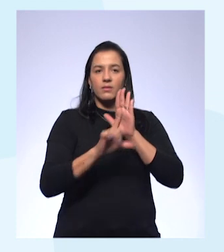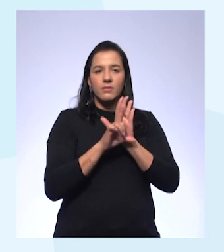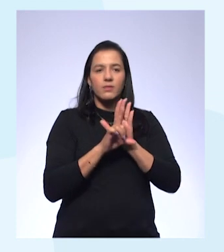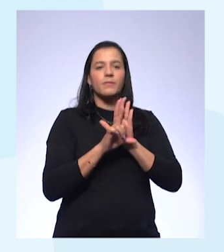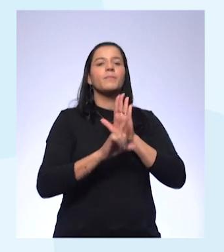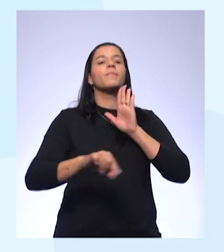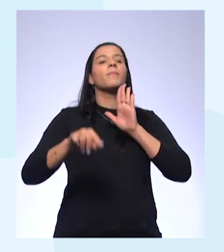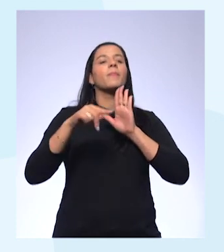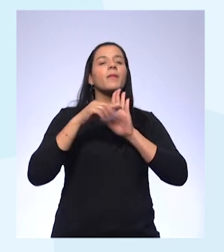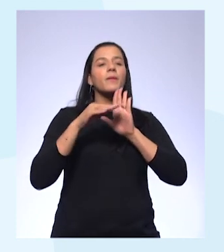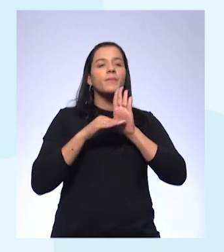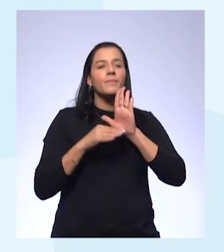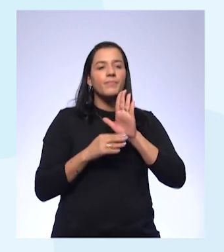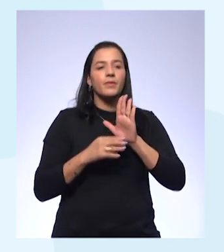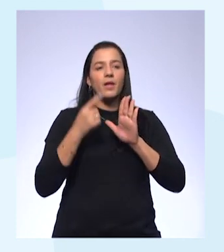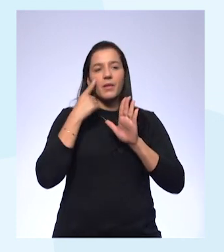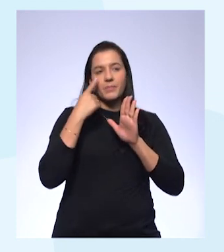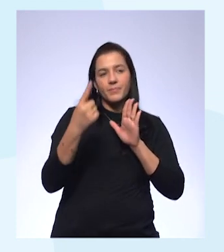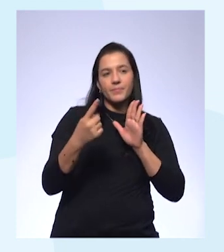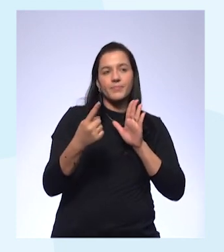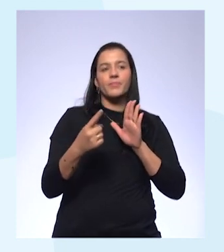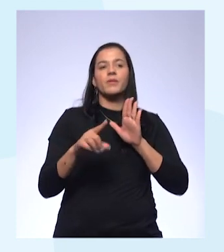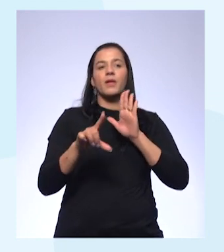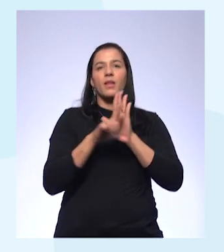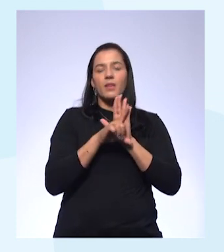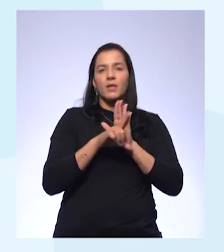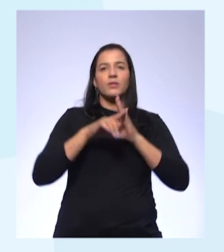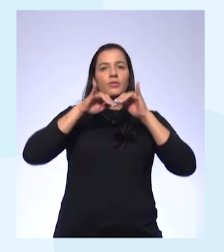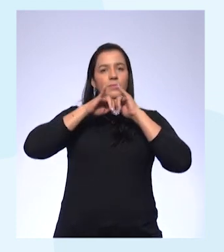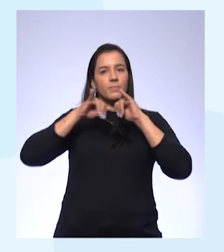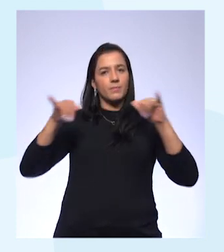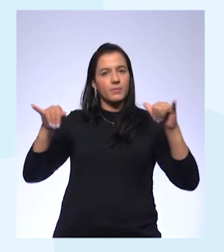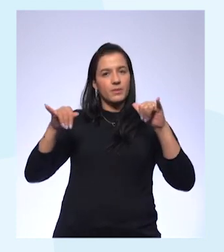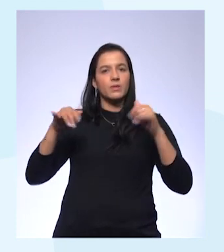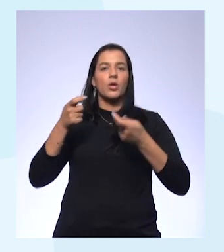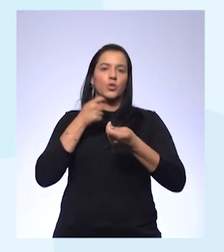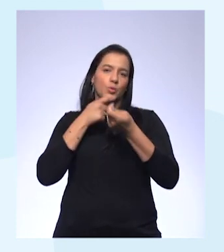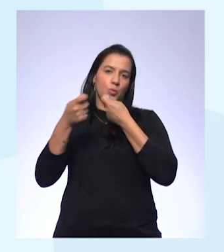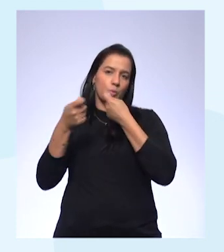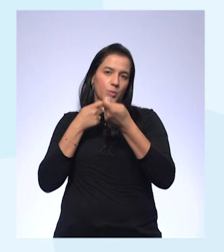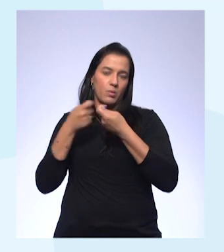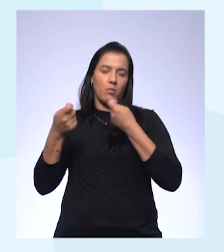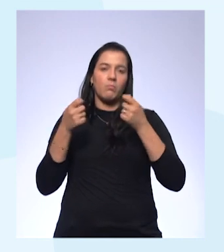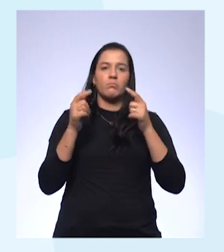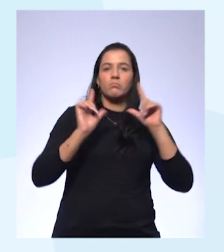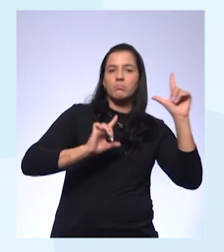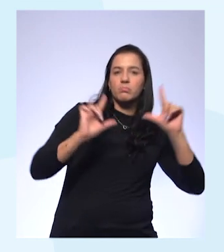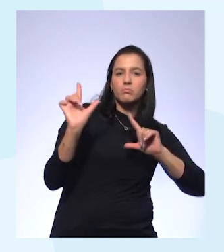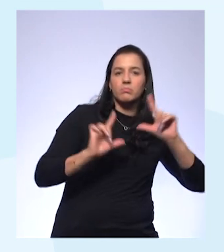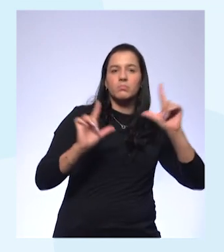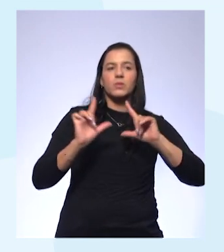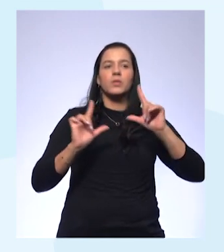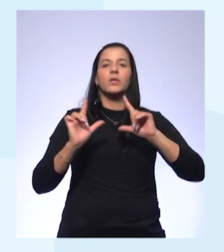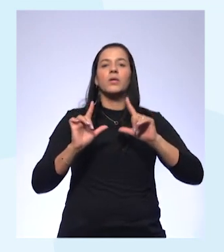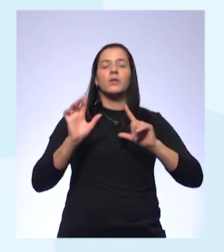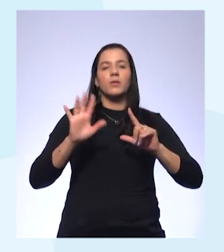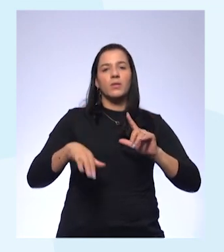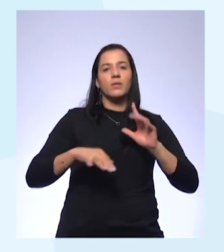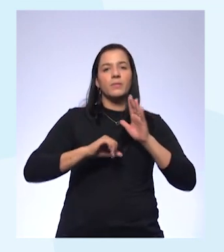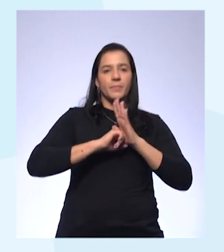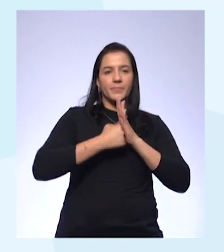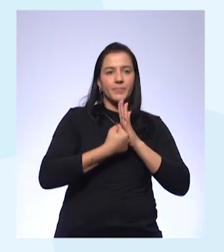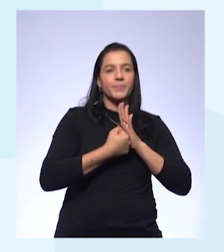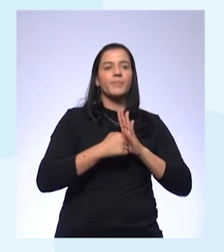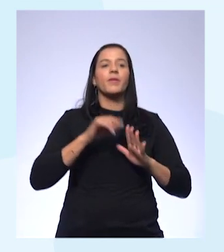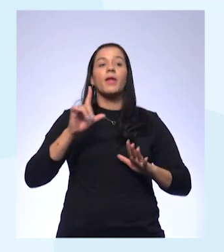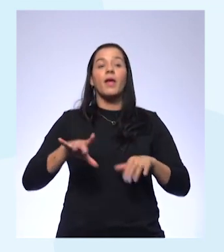Constituição de 67 estão previstas a lei de imprensa, que vai sistematizar a questão da censura, a Lei